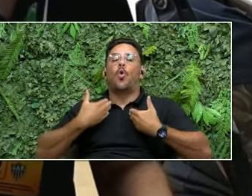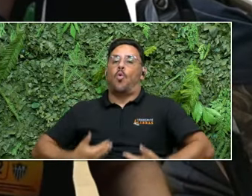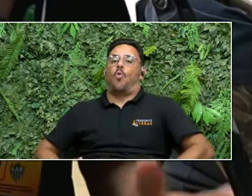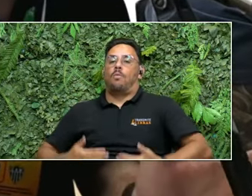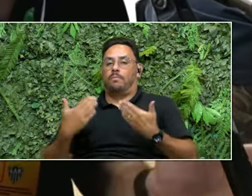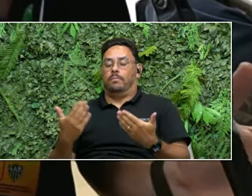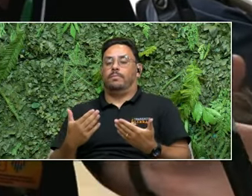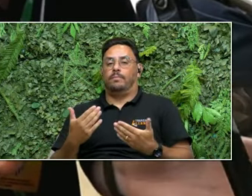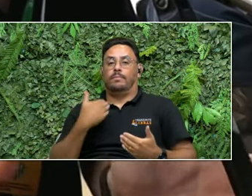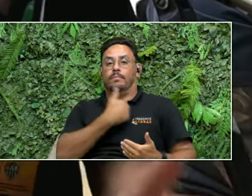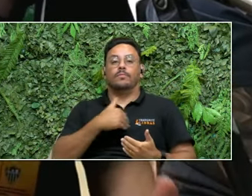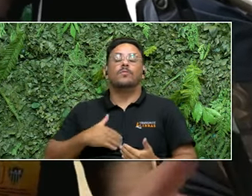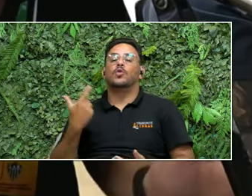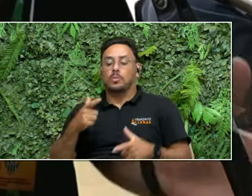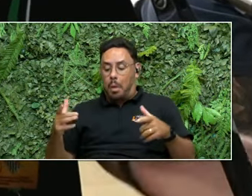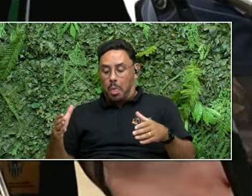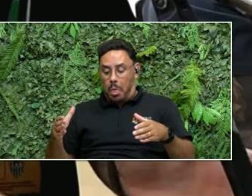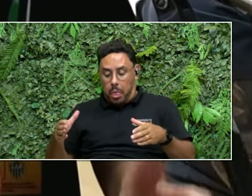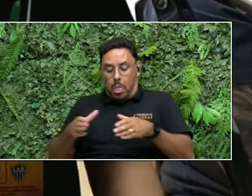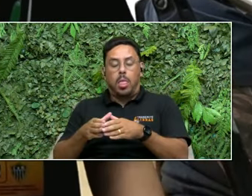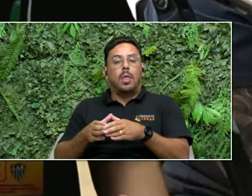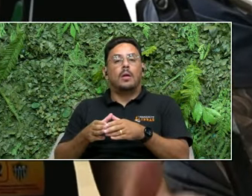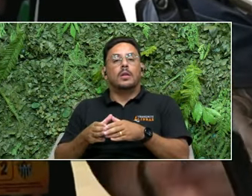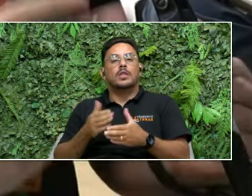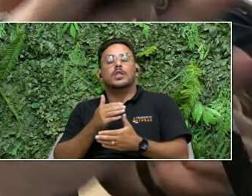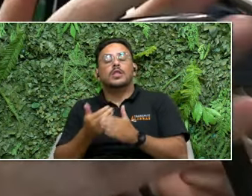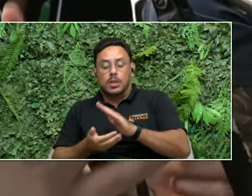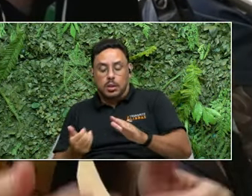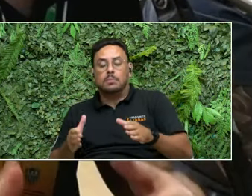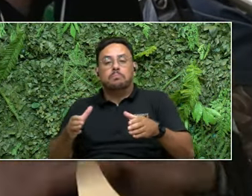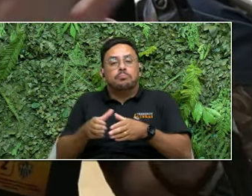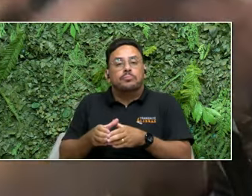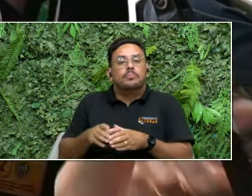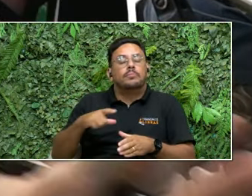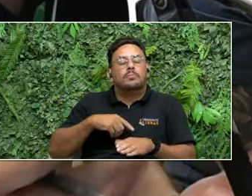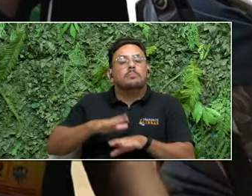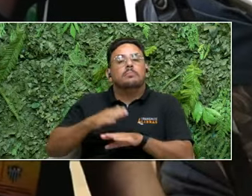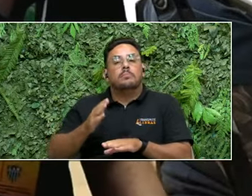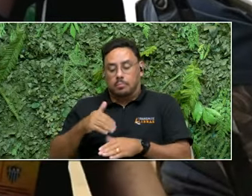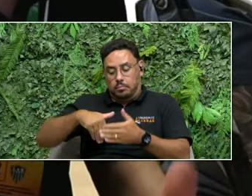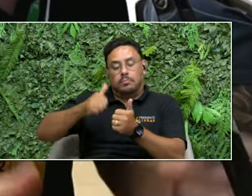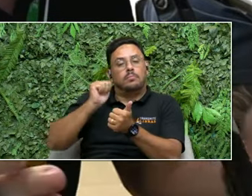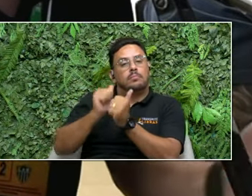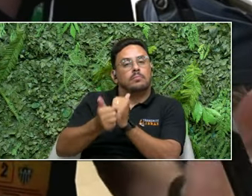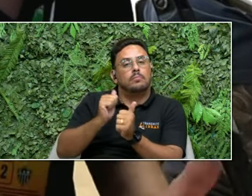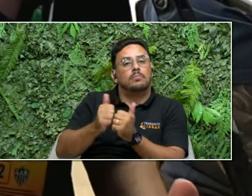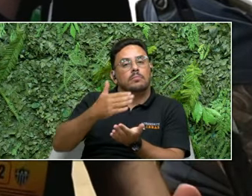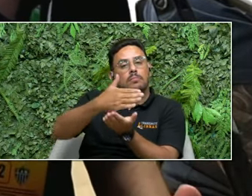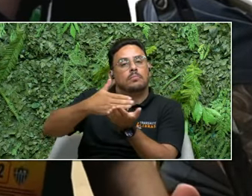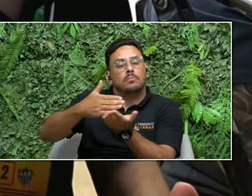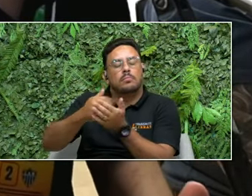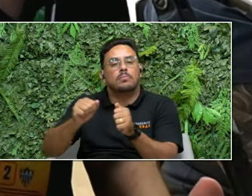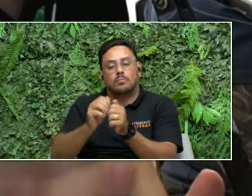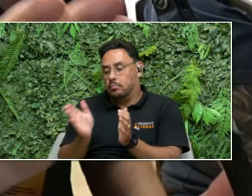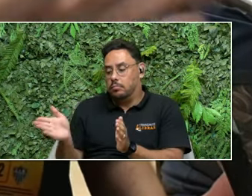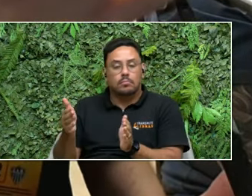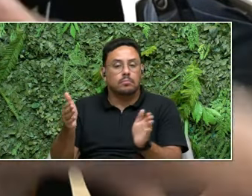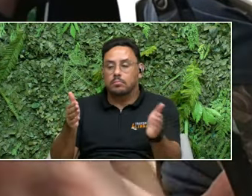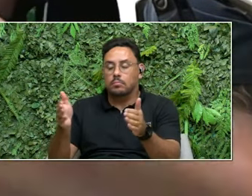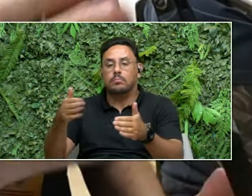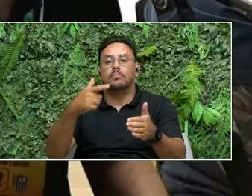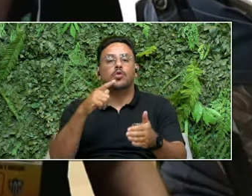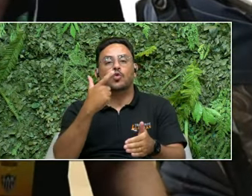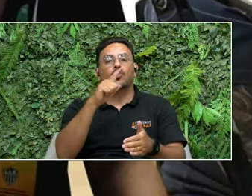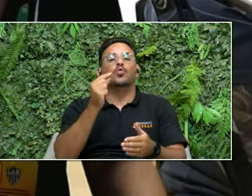o Atlético não conseguiu encurtar tirar esse espaço do Cruzeiro que tinha mais jogadores no meio-campo conseguia fazer as tabelas e você não tinha